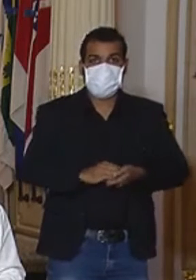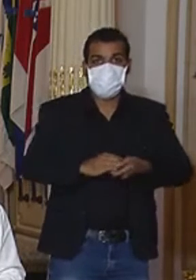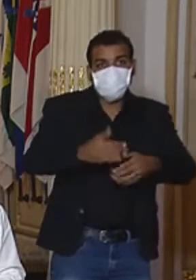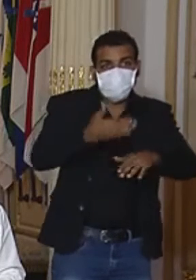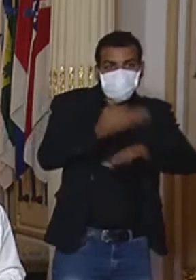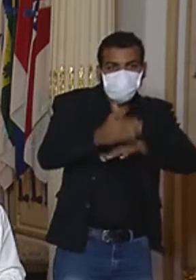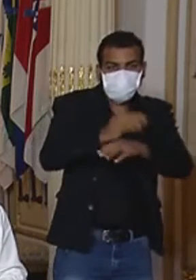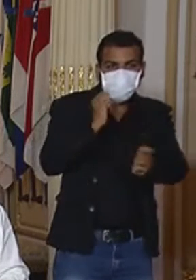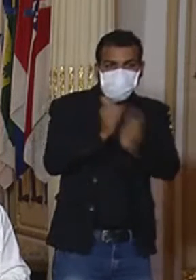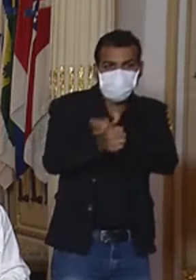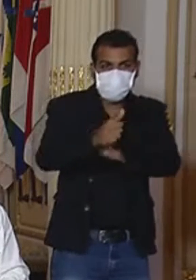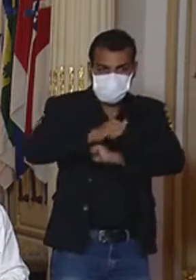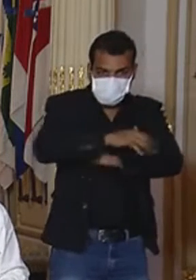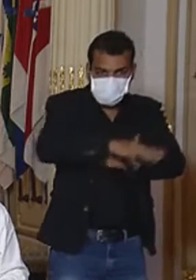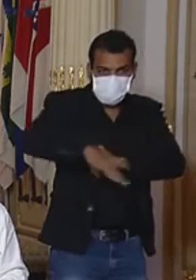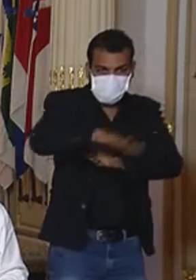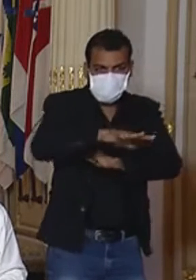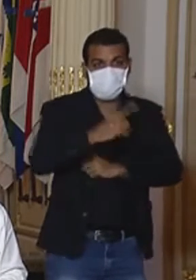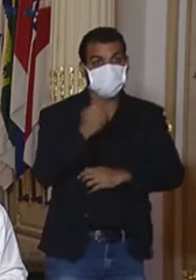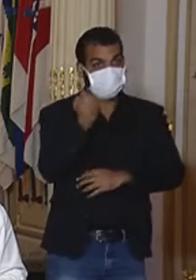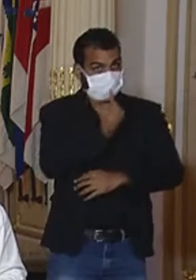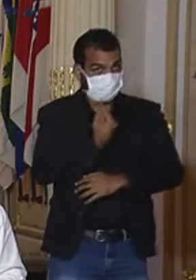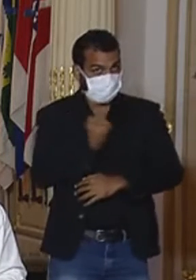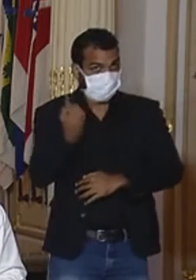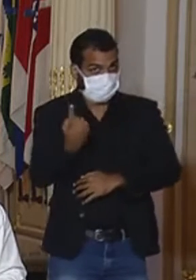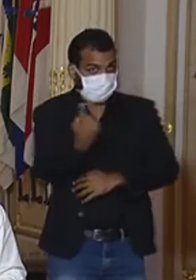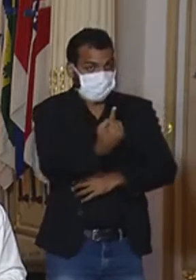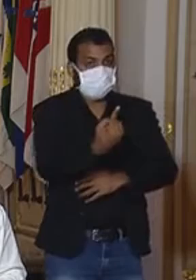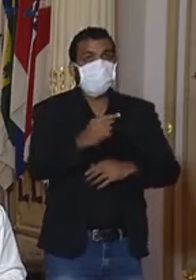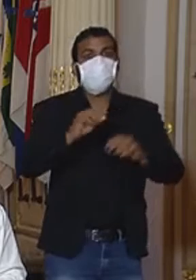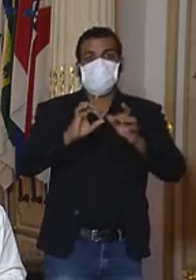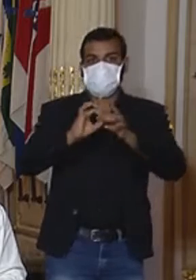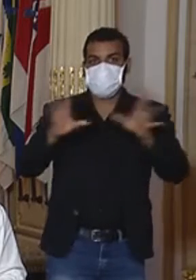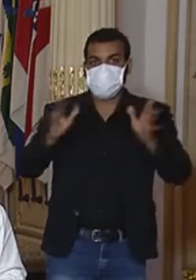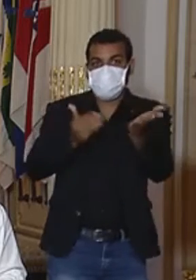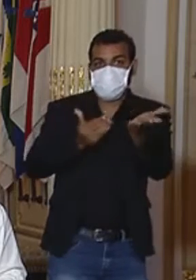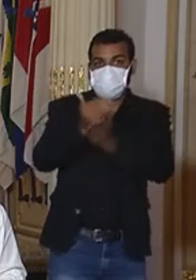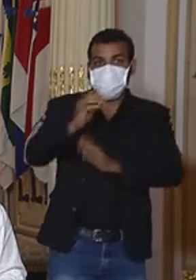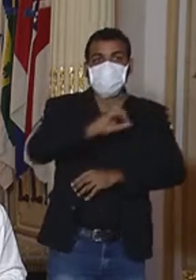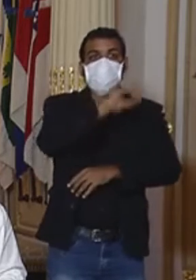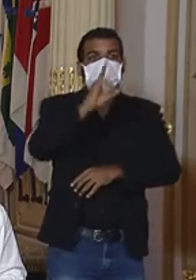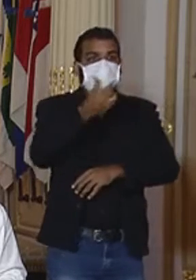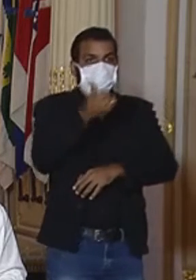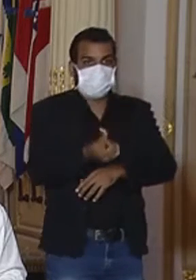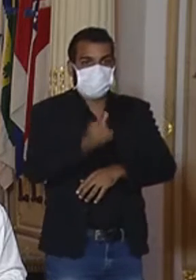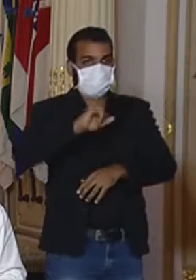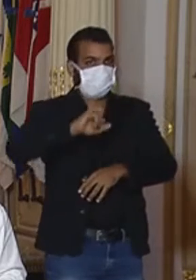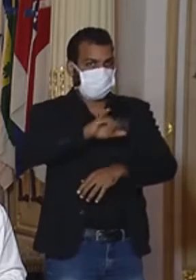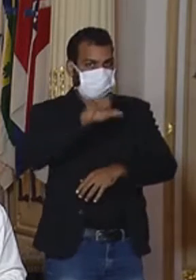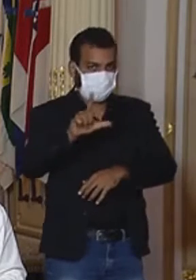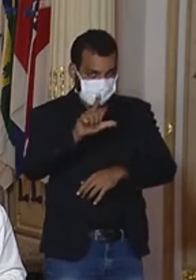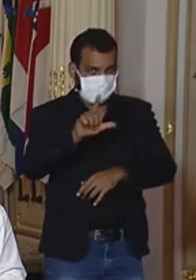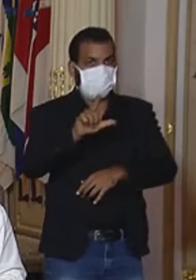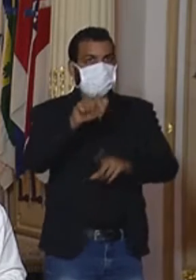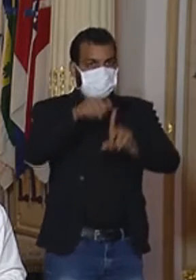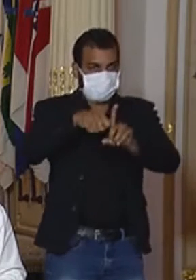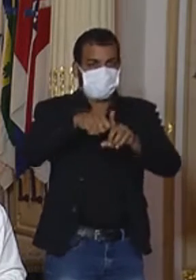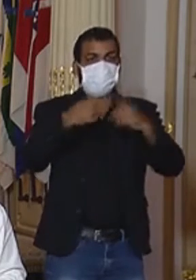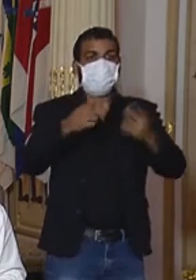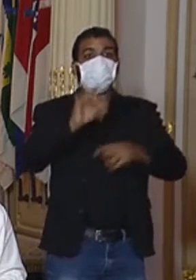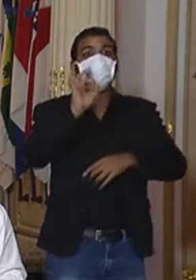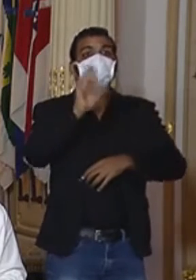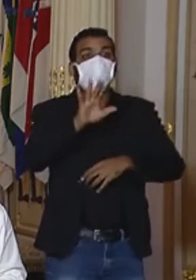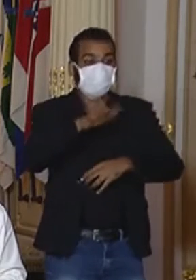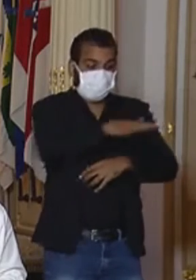esportivas individuais estão liberadas para ser realizadas a partir do dia seis de julho apenas em